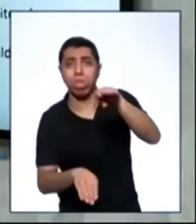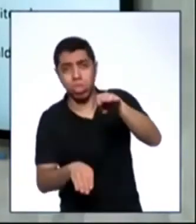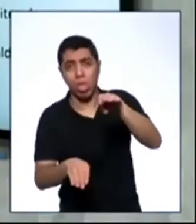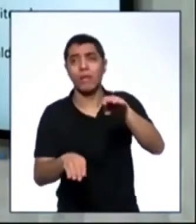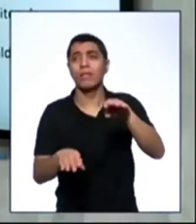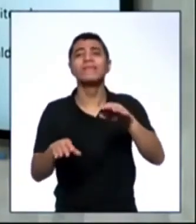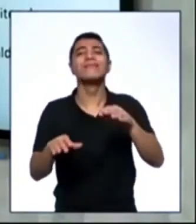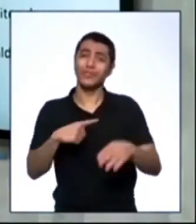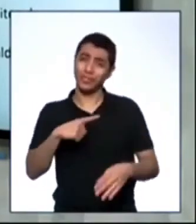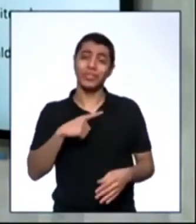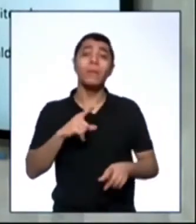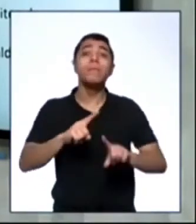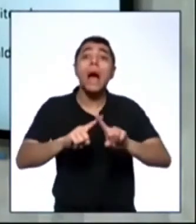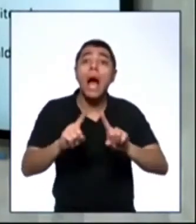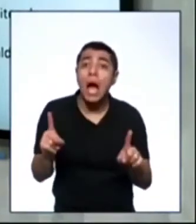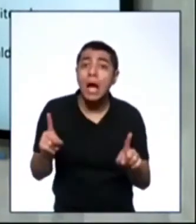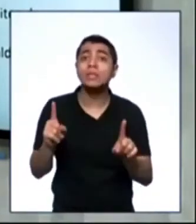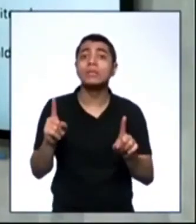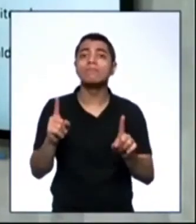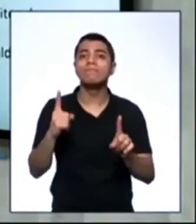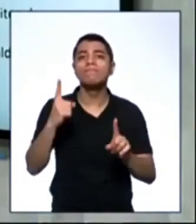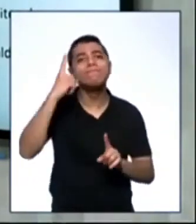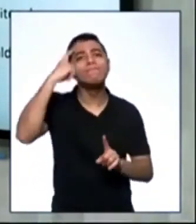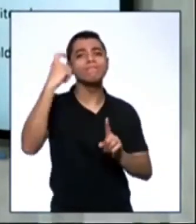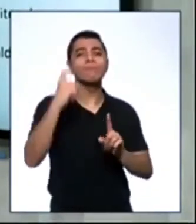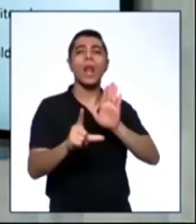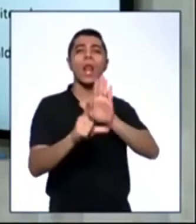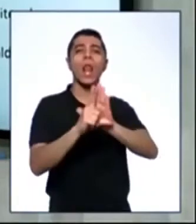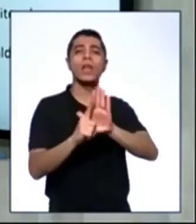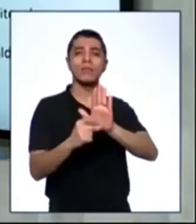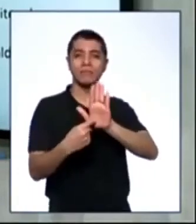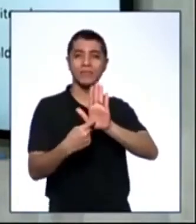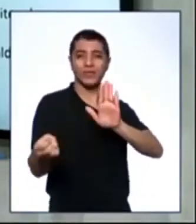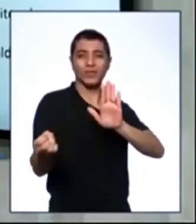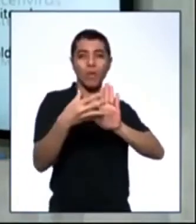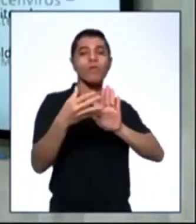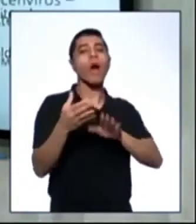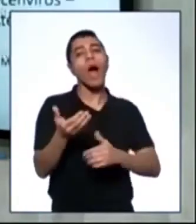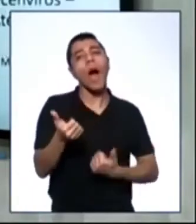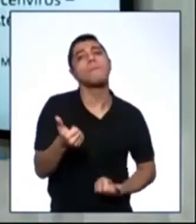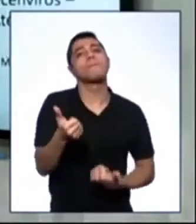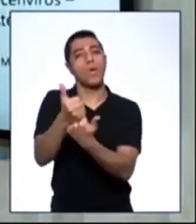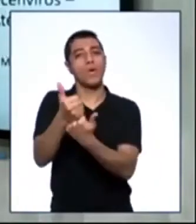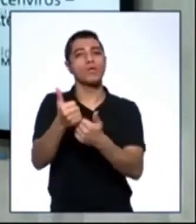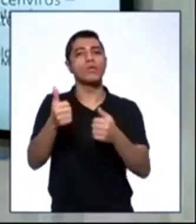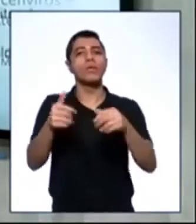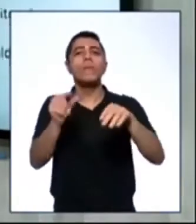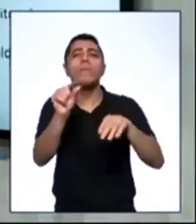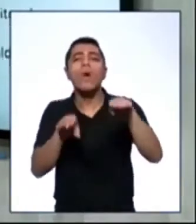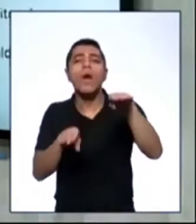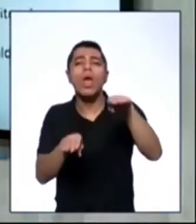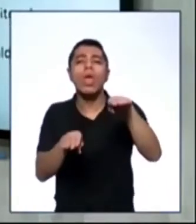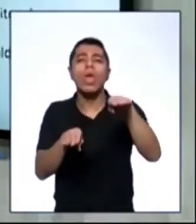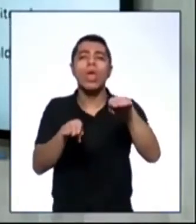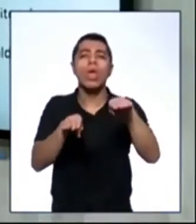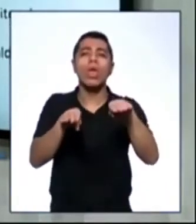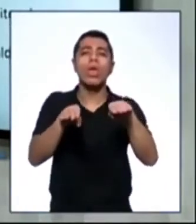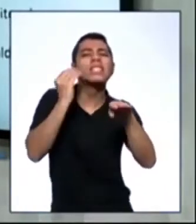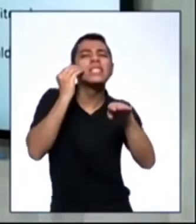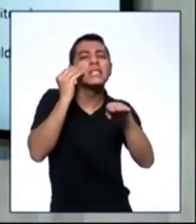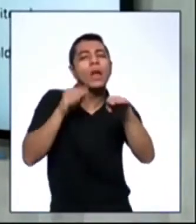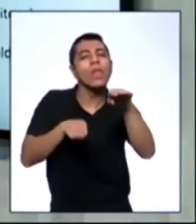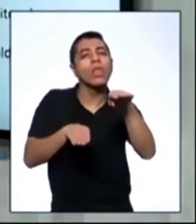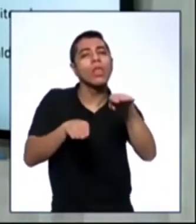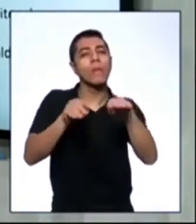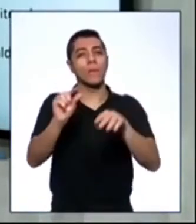Mas, quando eu crio leis, quando eu crio essas normas coletivas, eu diminuo a desigualdade. Sacou a ideia? Alternativa correta, alternativa E. Bela